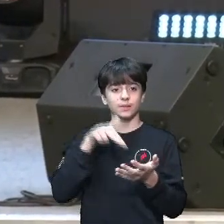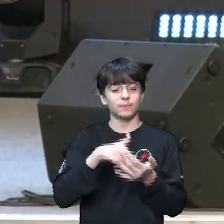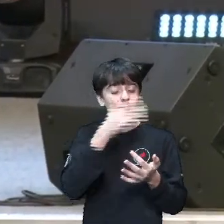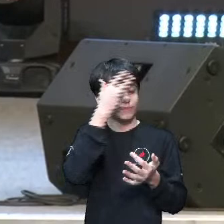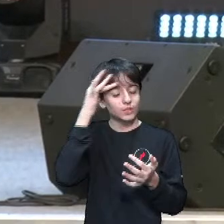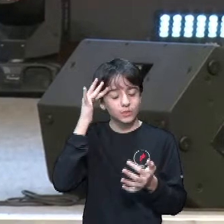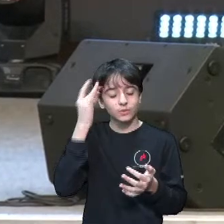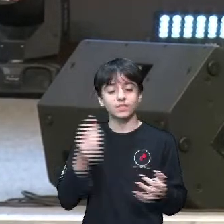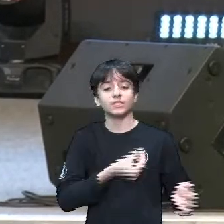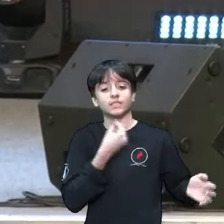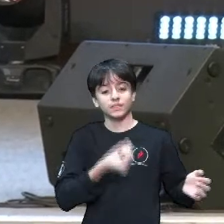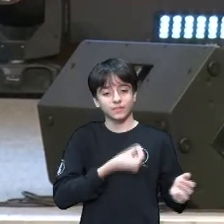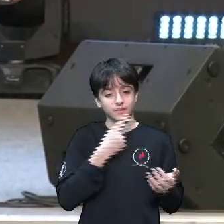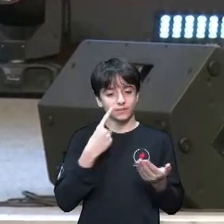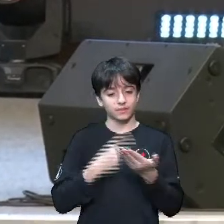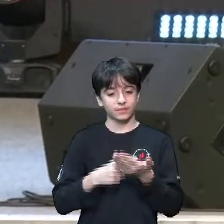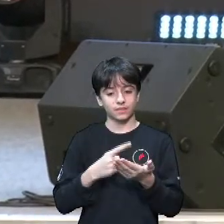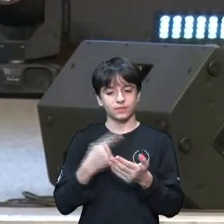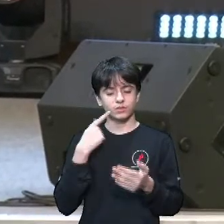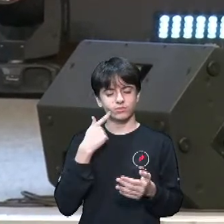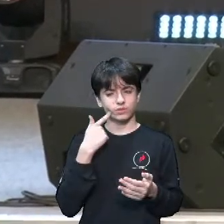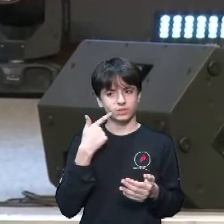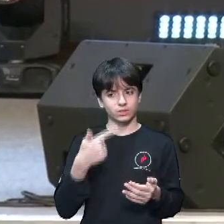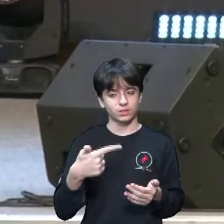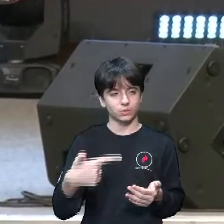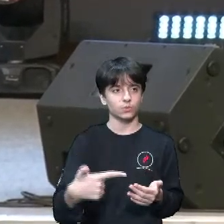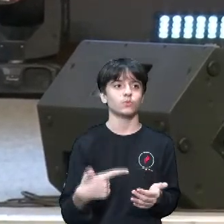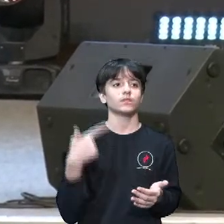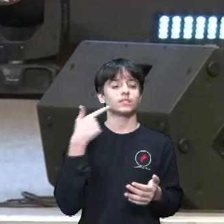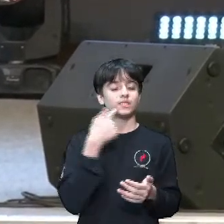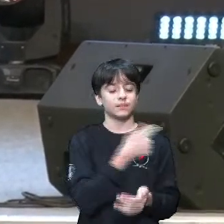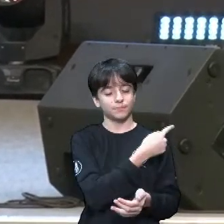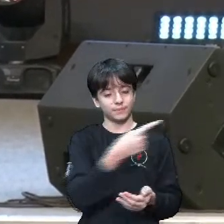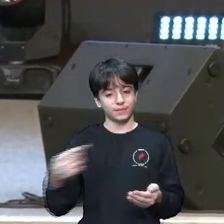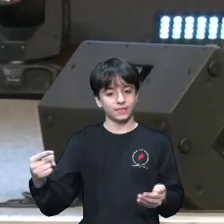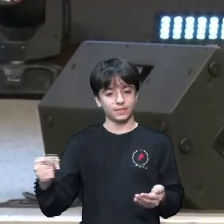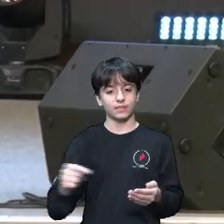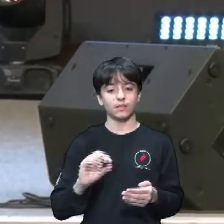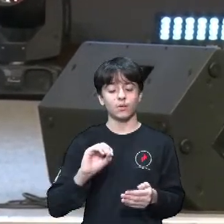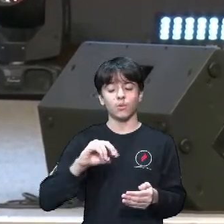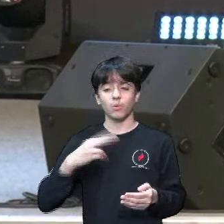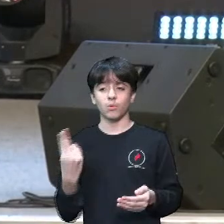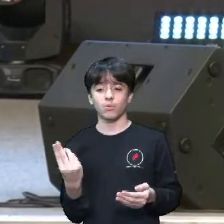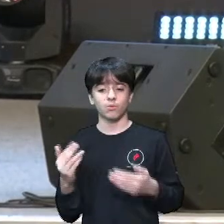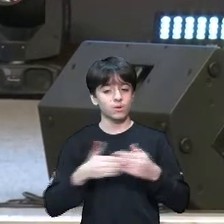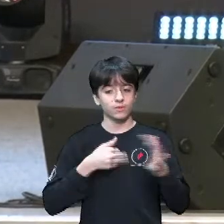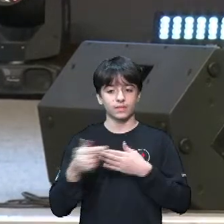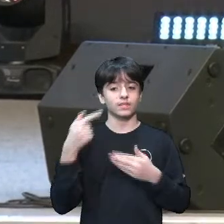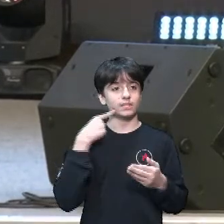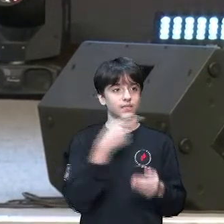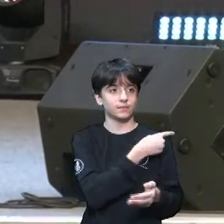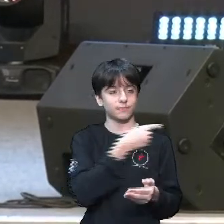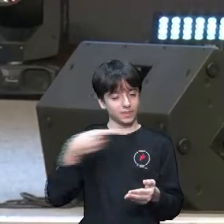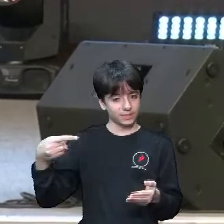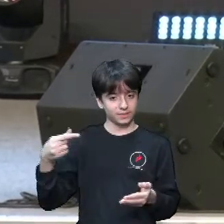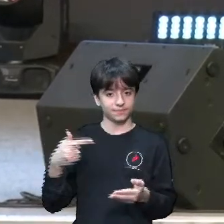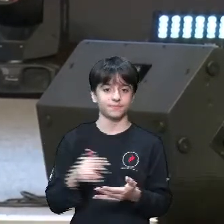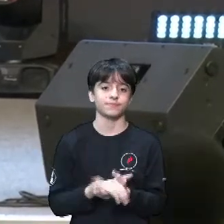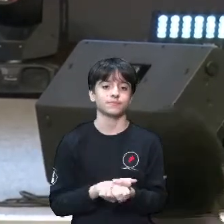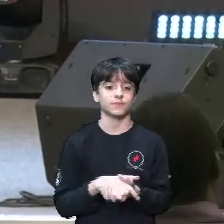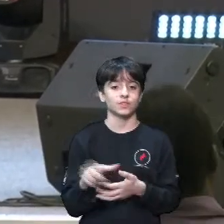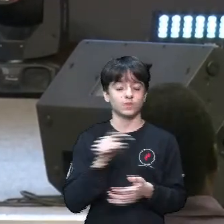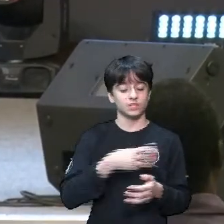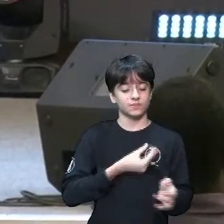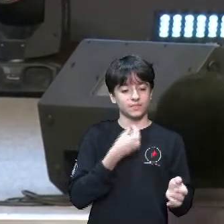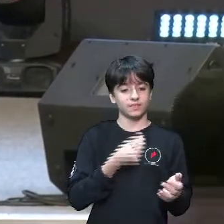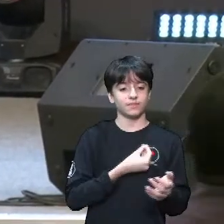participando da campanha da segunda semana em diante, segunda, terceira, quarta, quinta, sexta, sétima semana, você que já participa da campanha